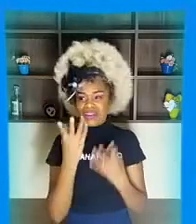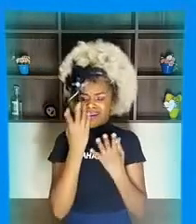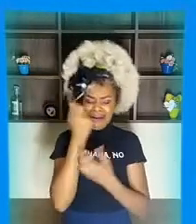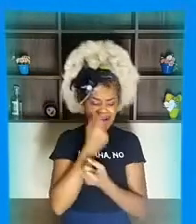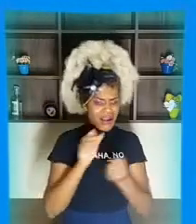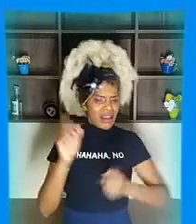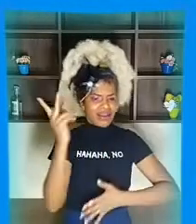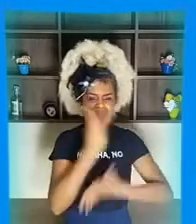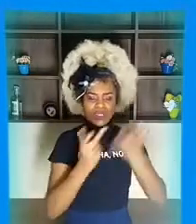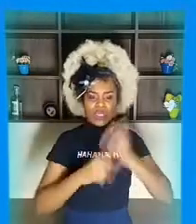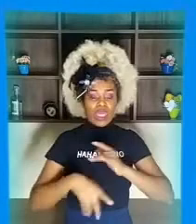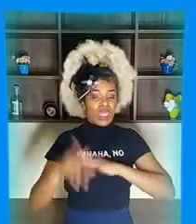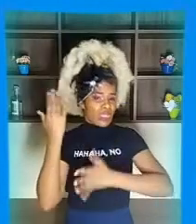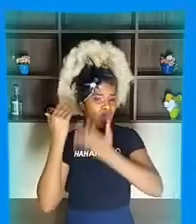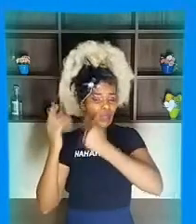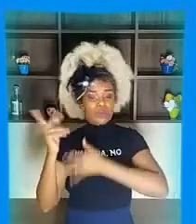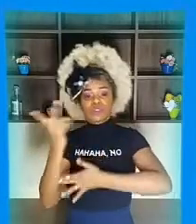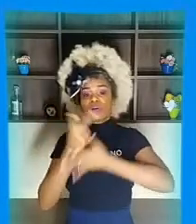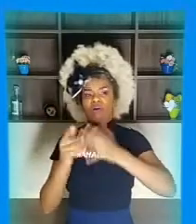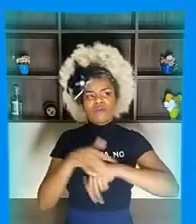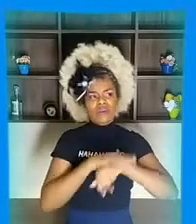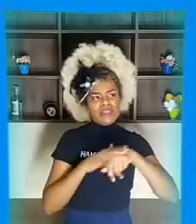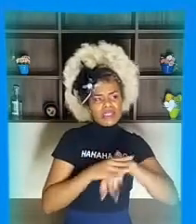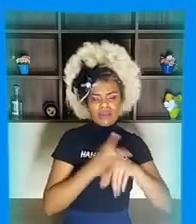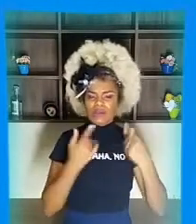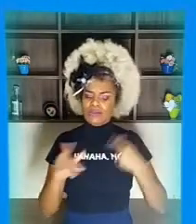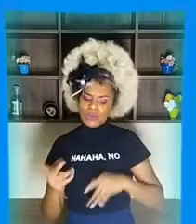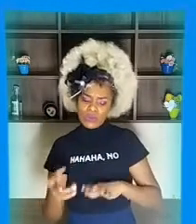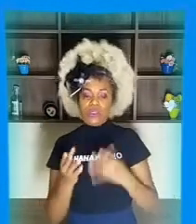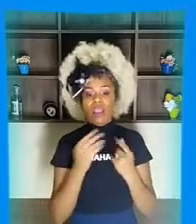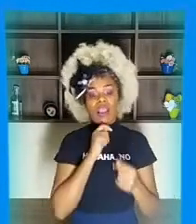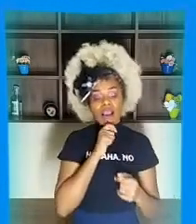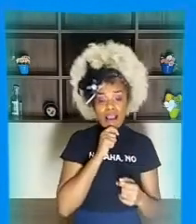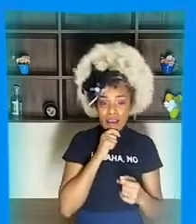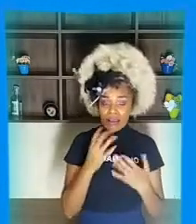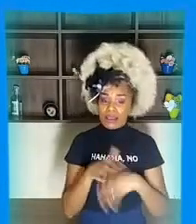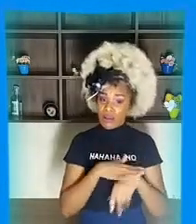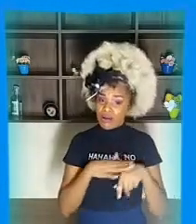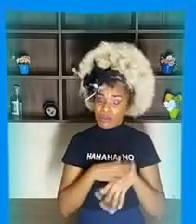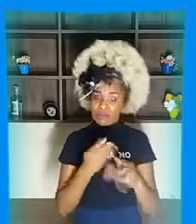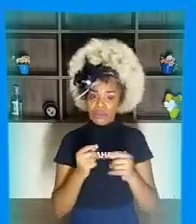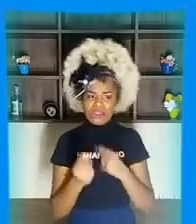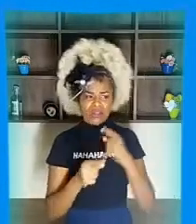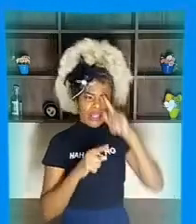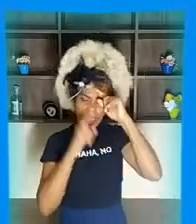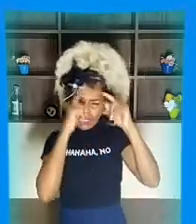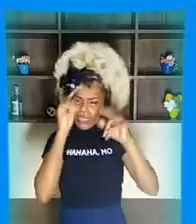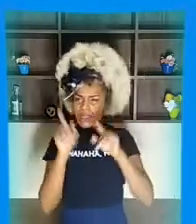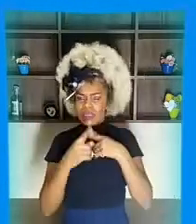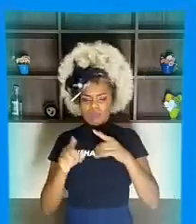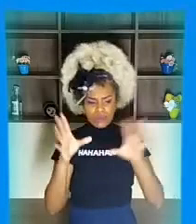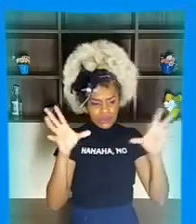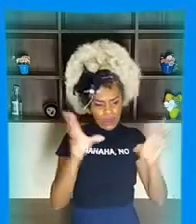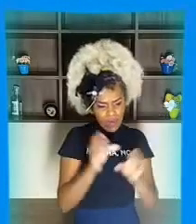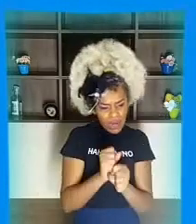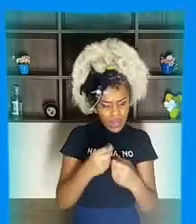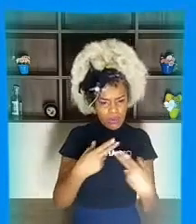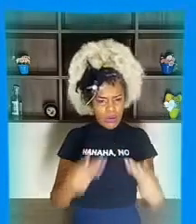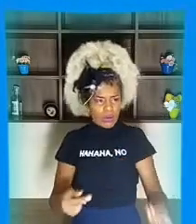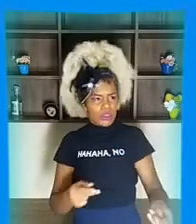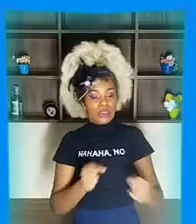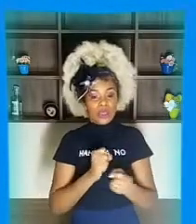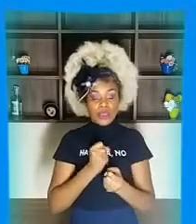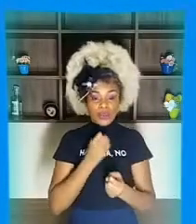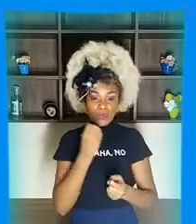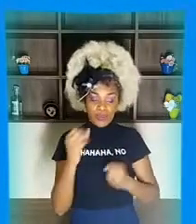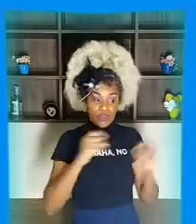na época a gente conversava muito sobre as músicas, conversamos ainda, muito na ideia de que as músicas elas estão sintetizando algo. E o Viajante do